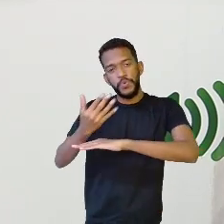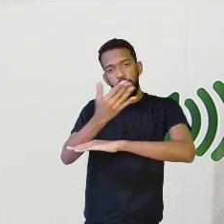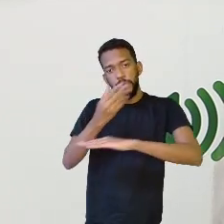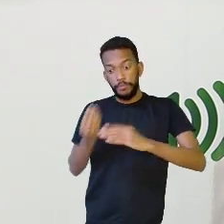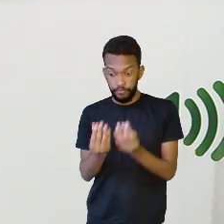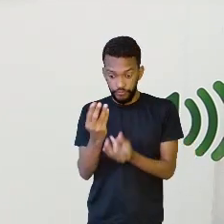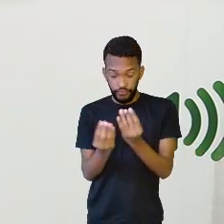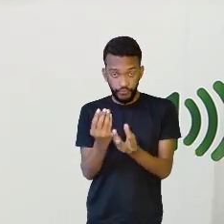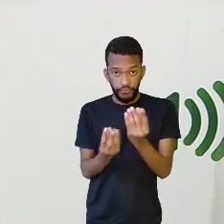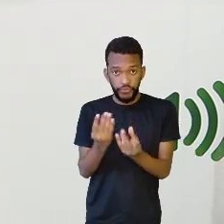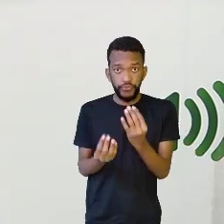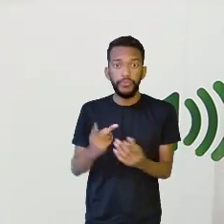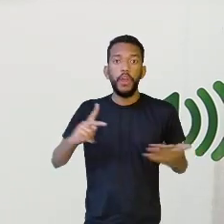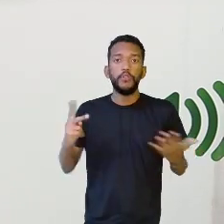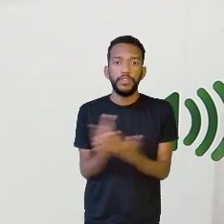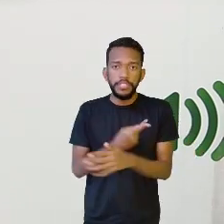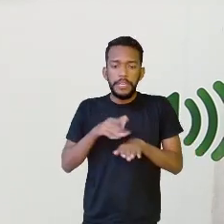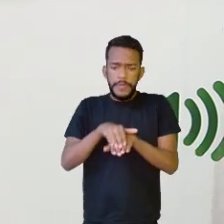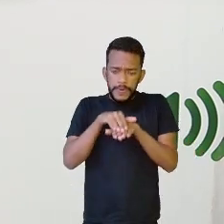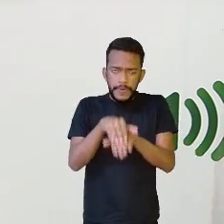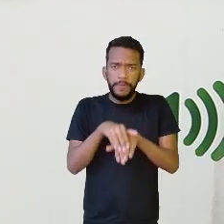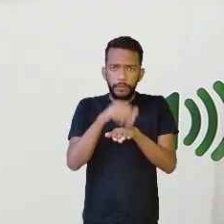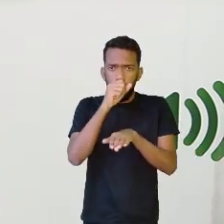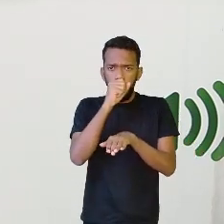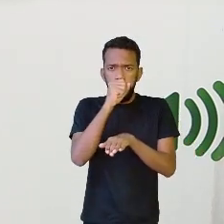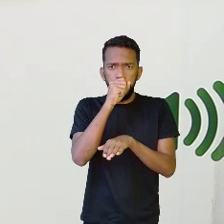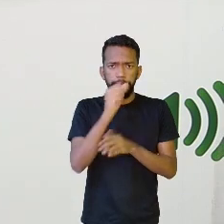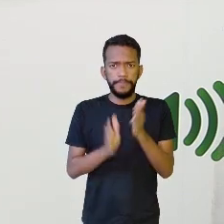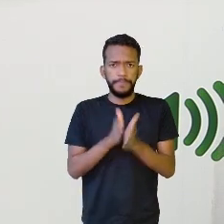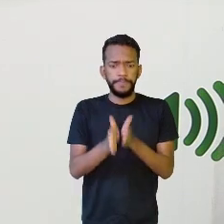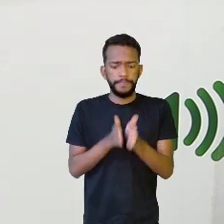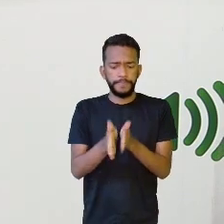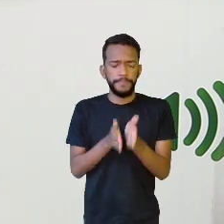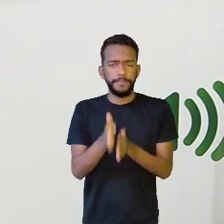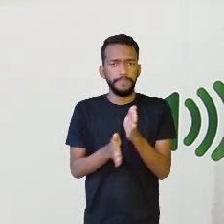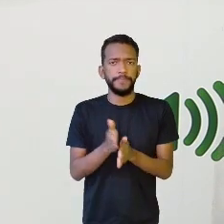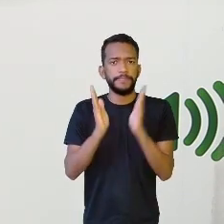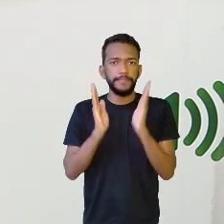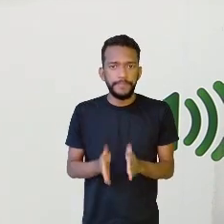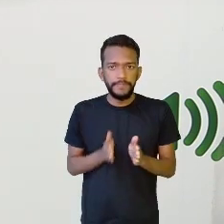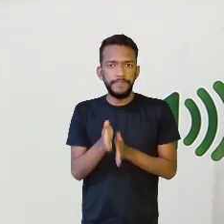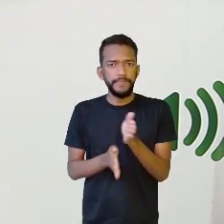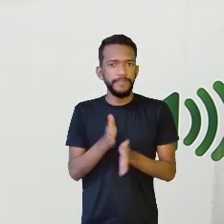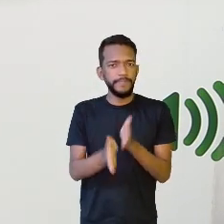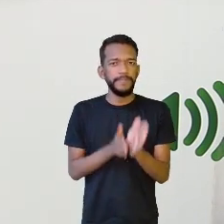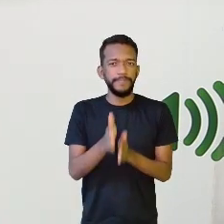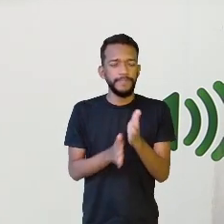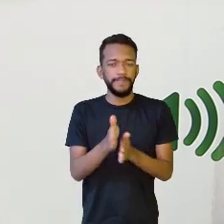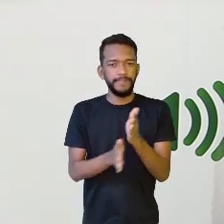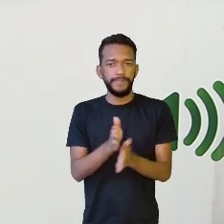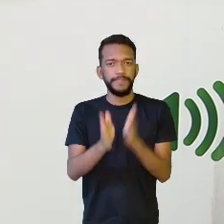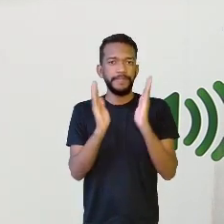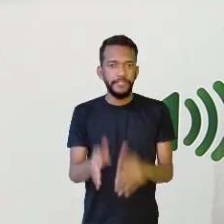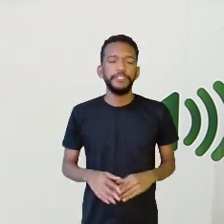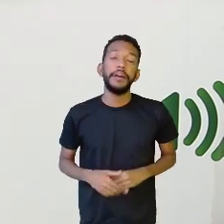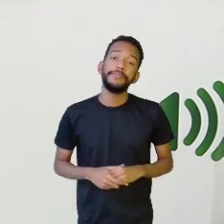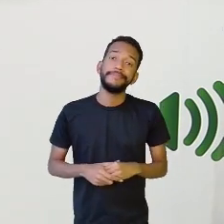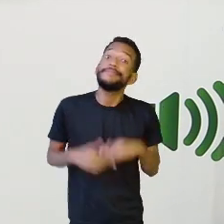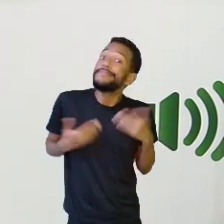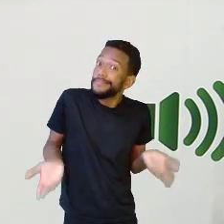ali, fazendo com que aquela locomotiva conseguisse se deslocar. Ou seja,